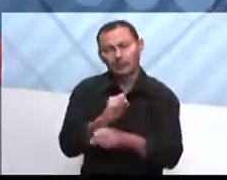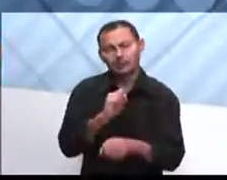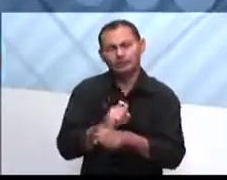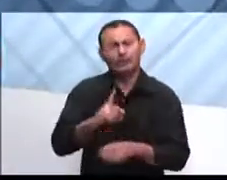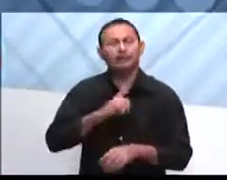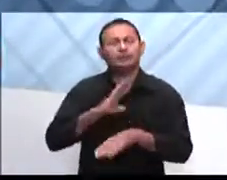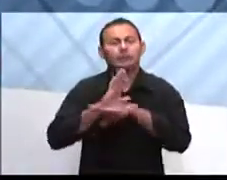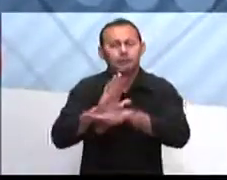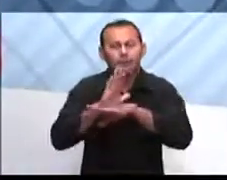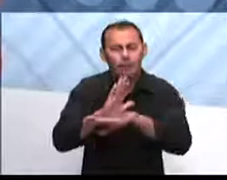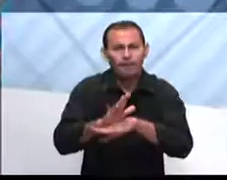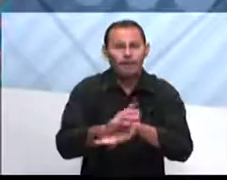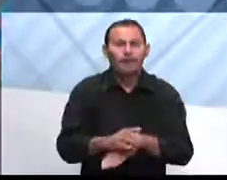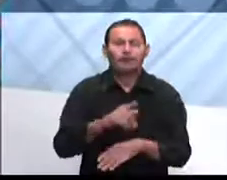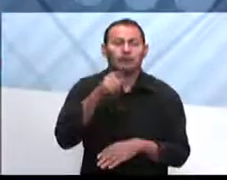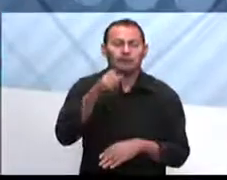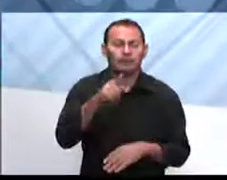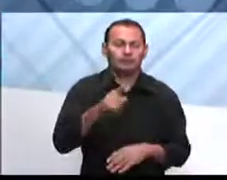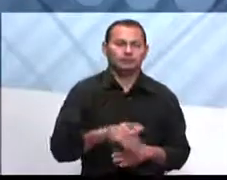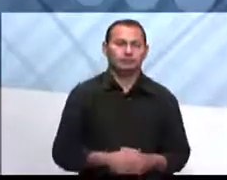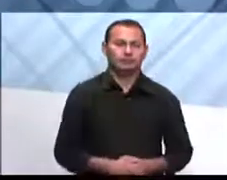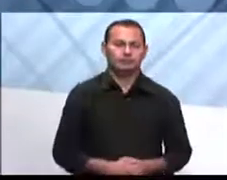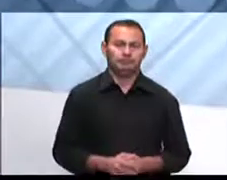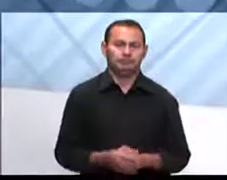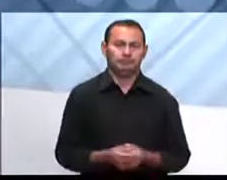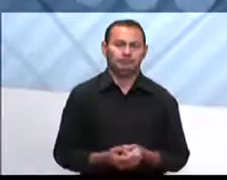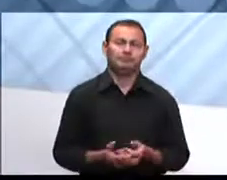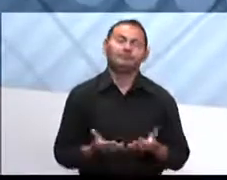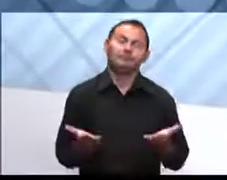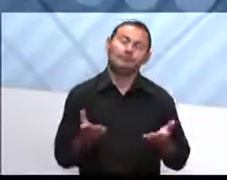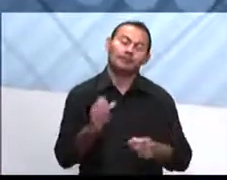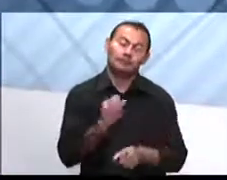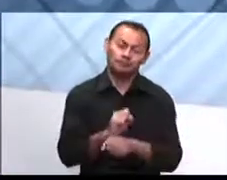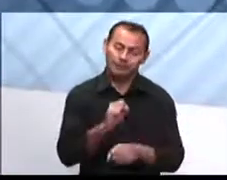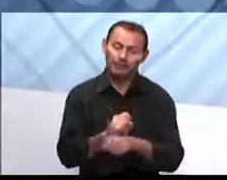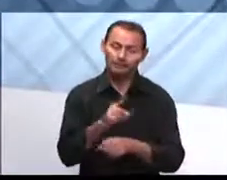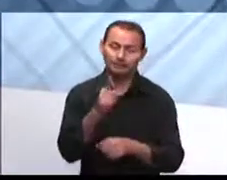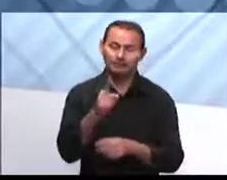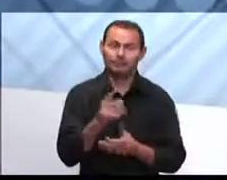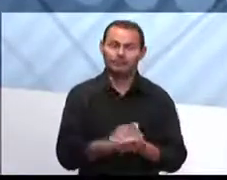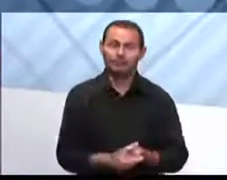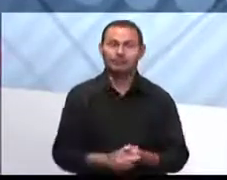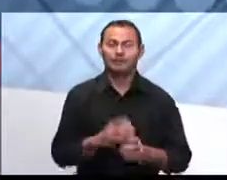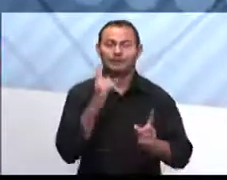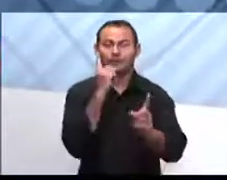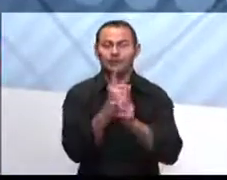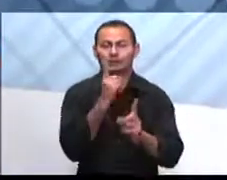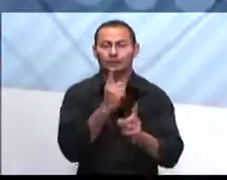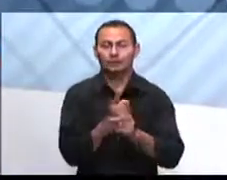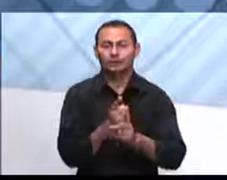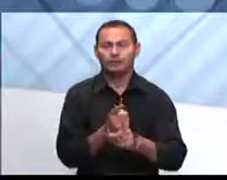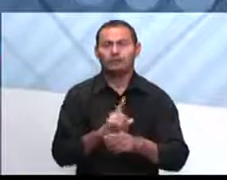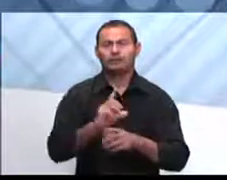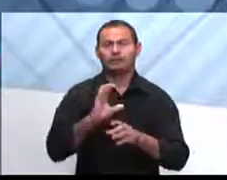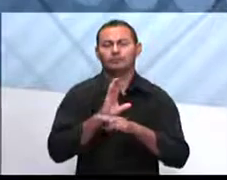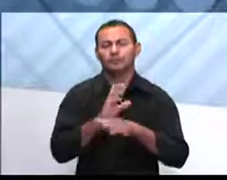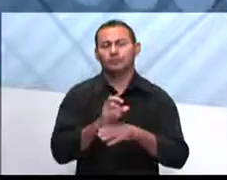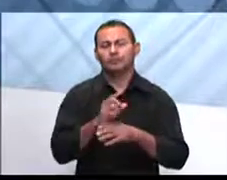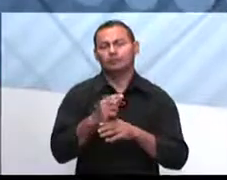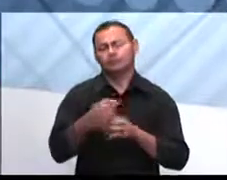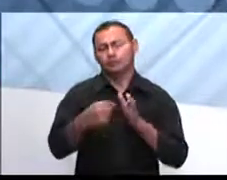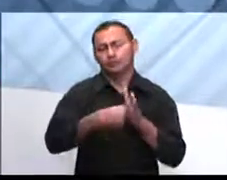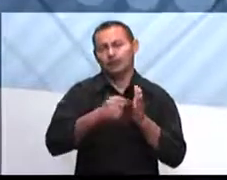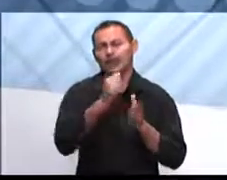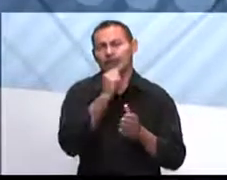tenha contribuído aí com vocês, tá? E aguardo, então, né, o encontro com vocês aí, a contribuição de